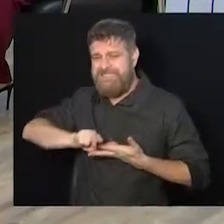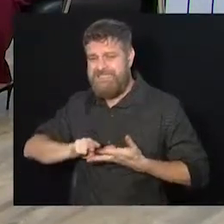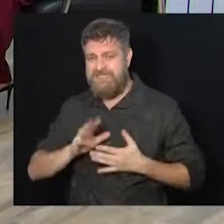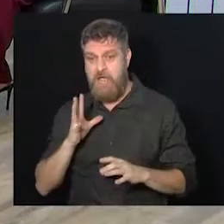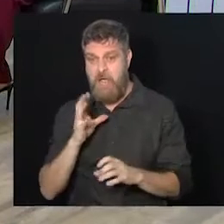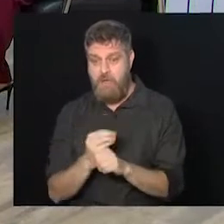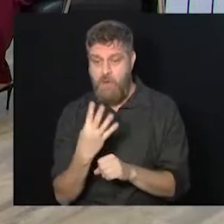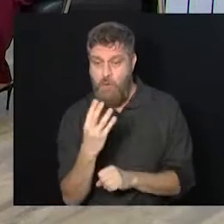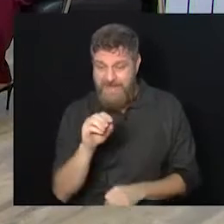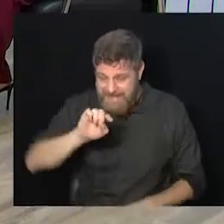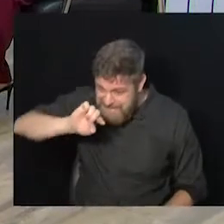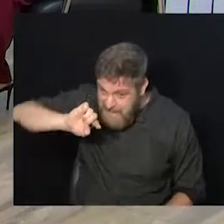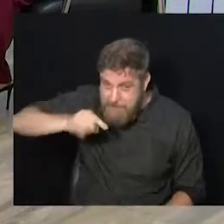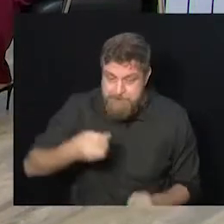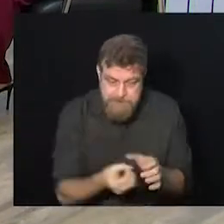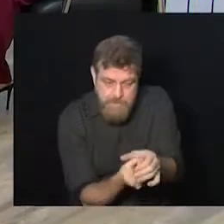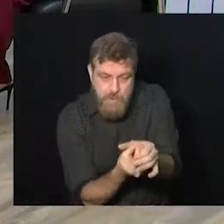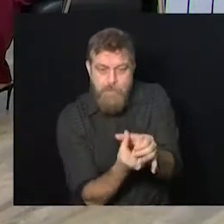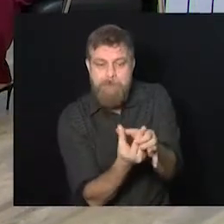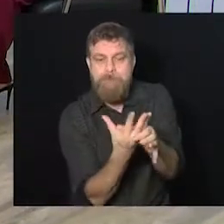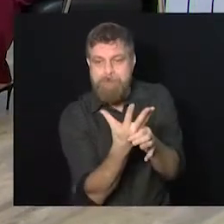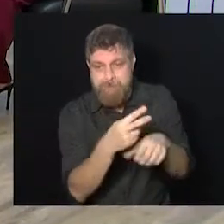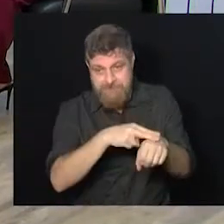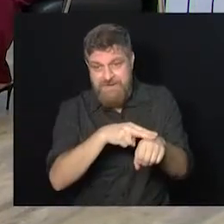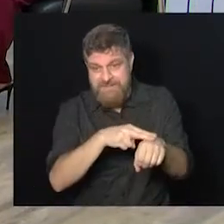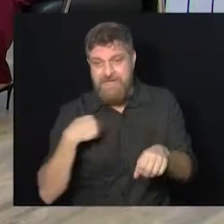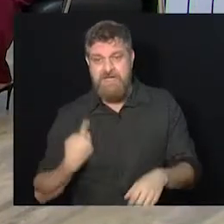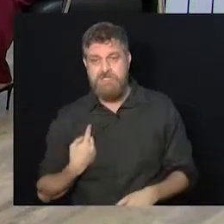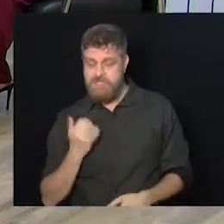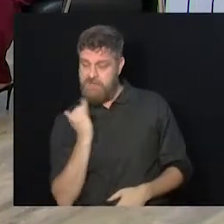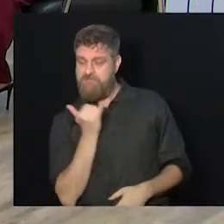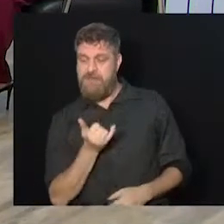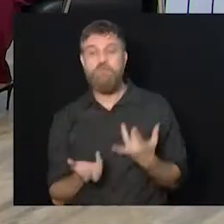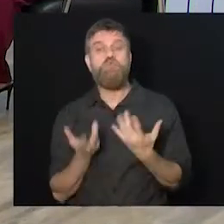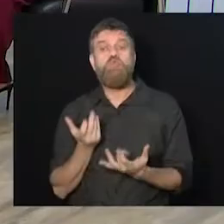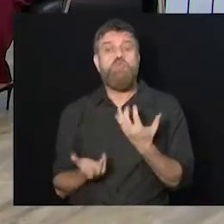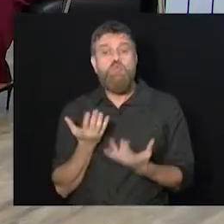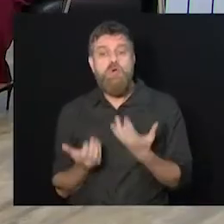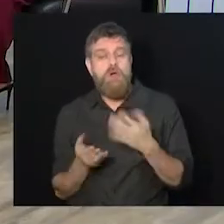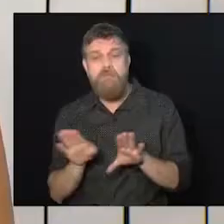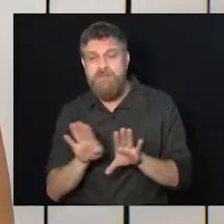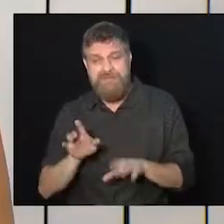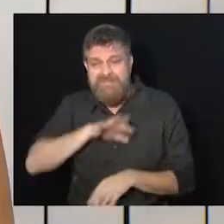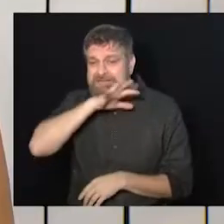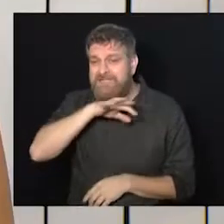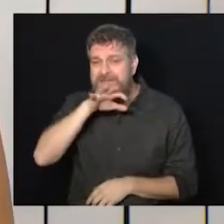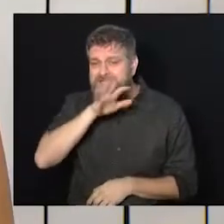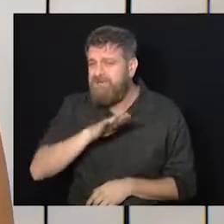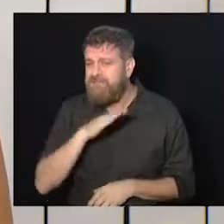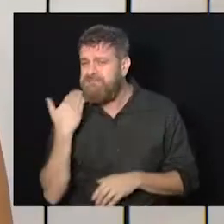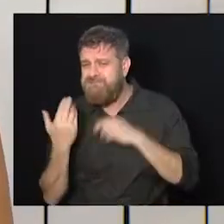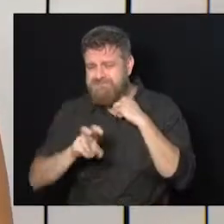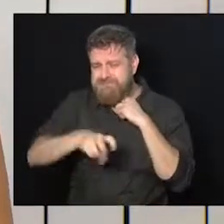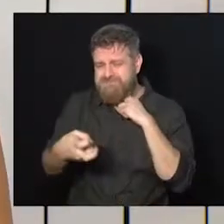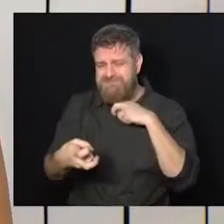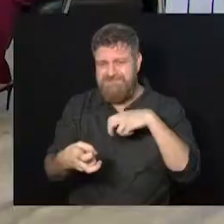mil espécies de plantas, enfim. Porque a gente está falando do fogo, professora, mas também tem muitos animais que morreram queimados.